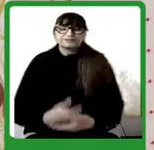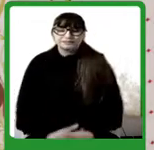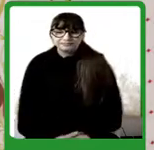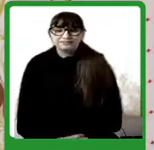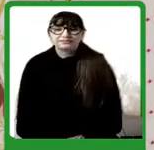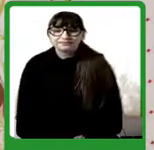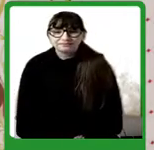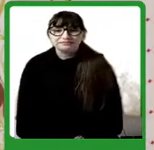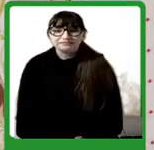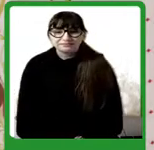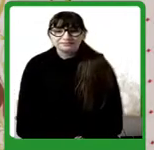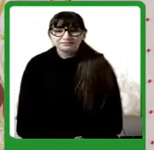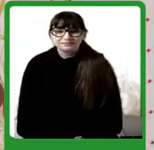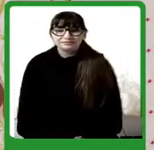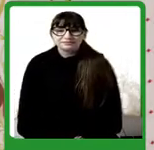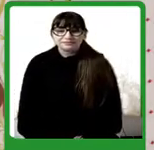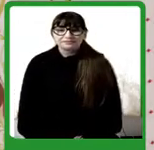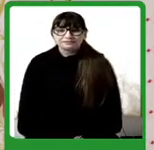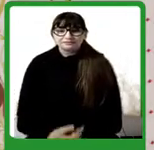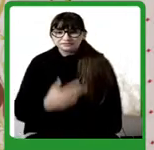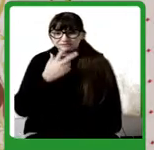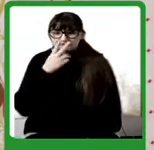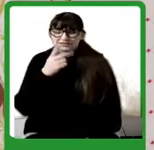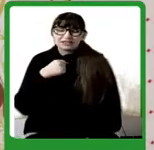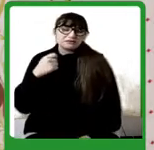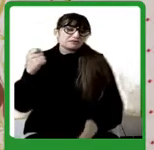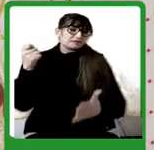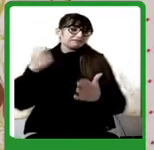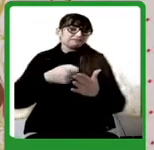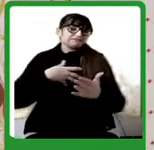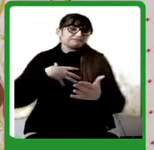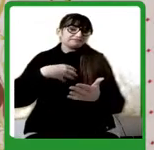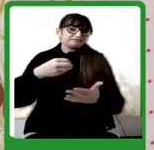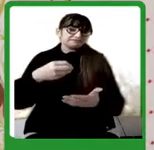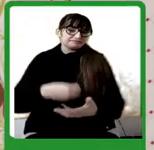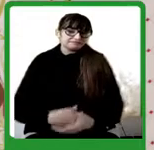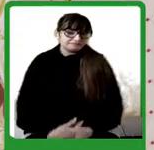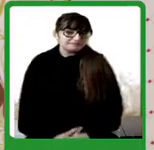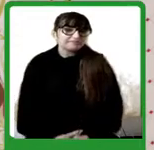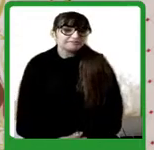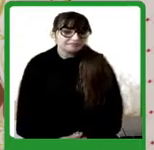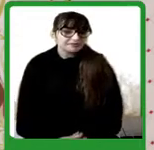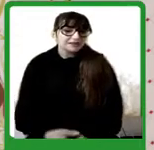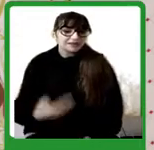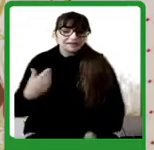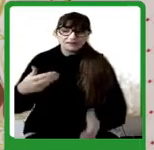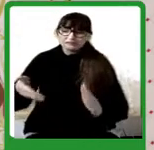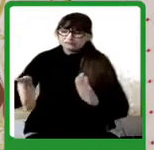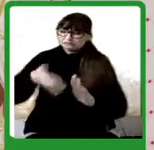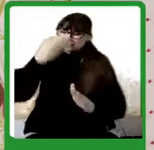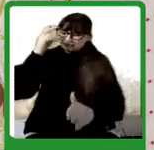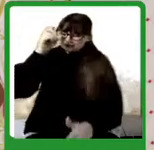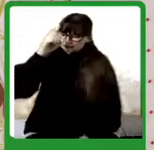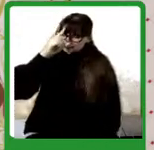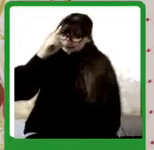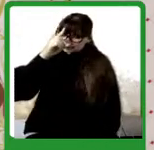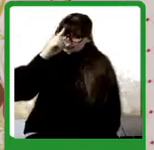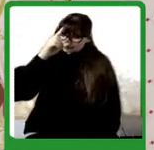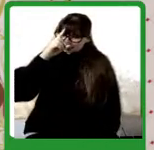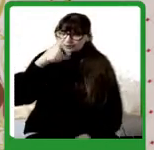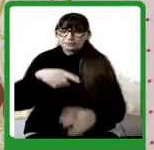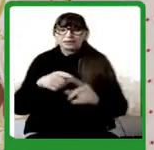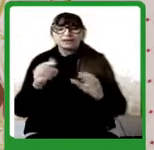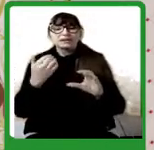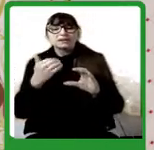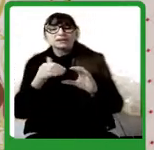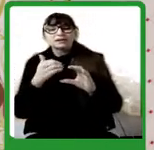Nem parece que é teu filho. Mas eu bati nele, eu bati no criado. Ah, você bobear. Pá. Mas eu acho que ele te mandou umas fotinhas da nossa região. E